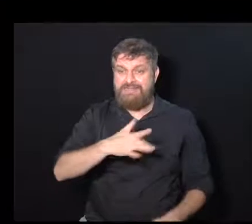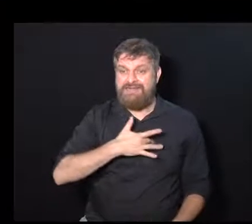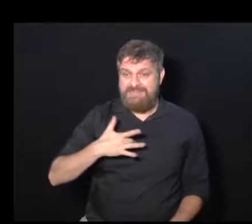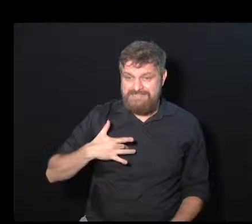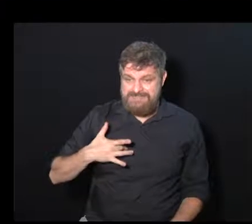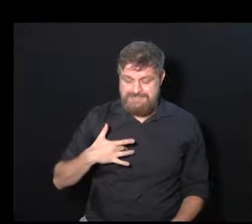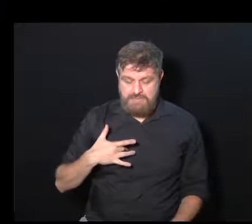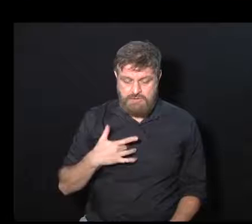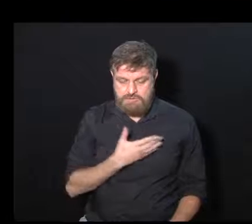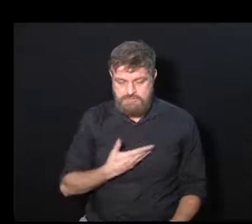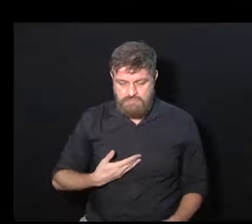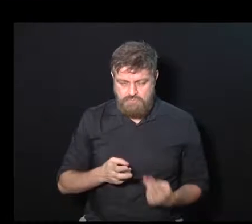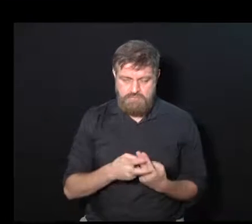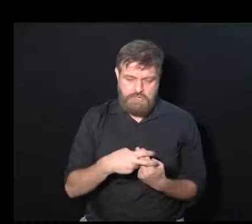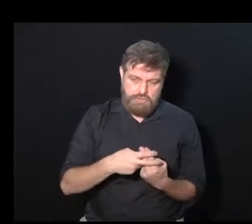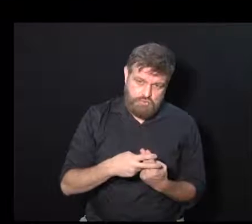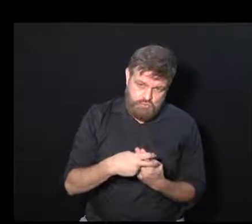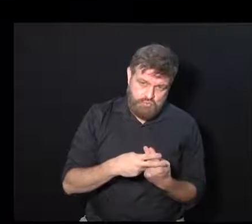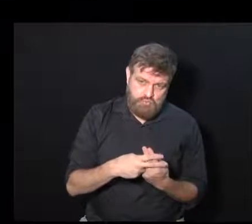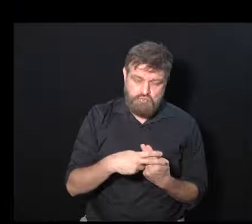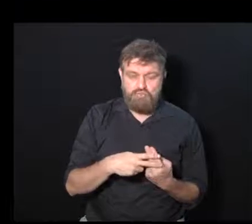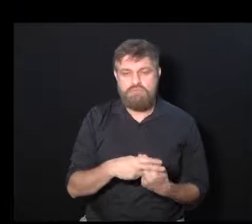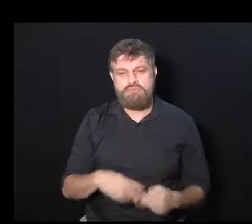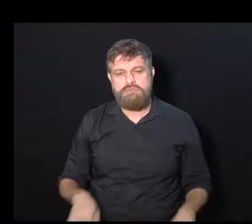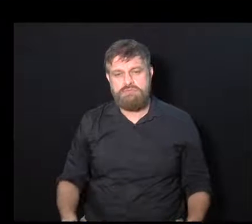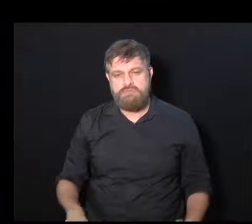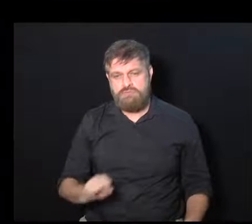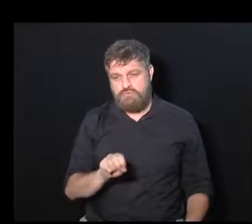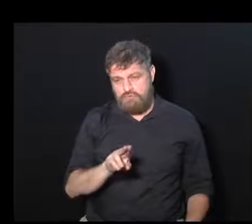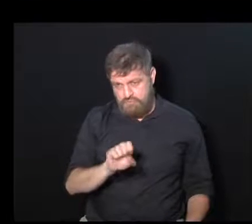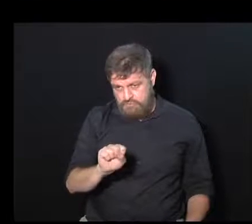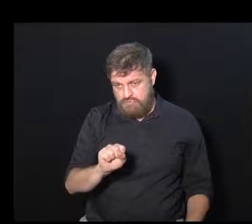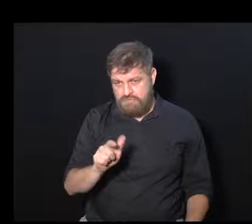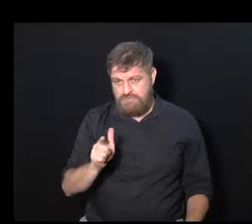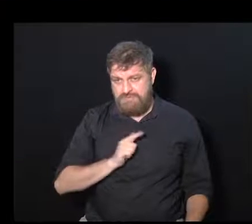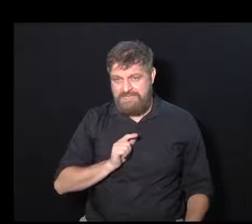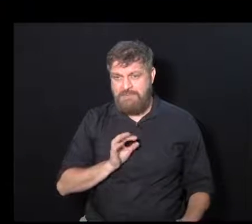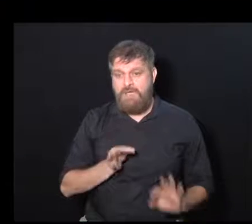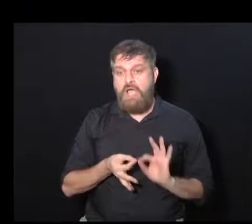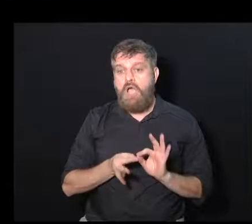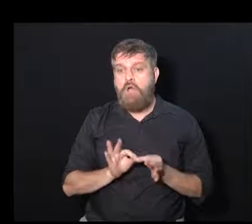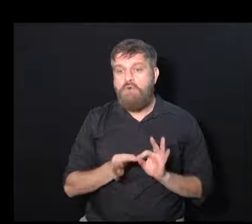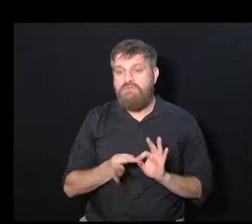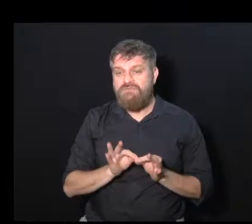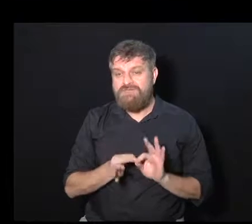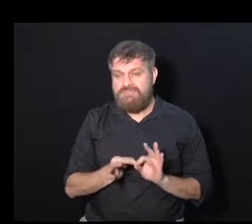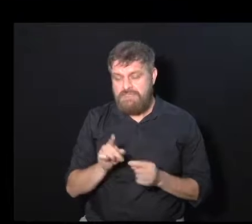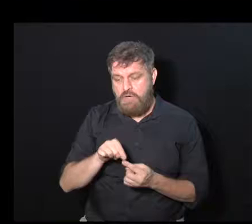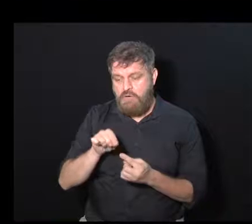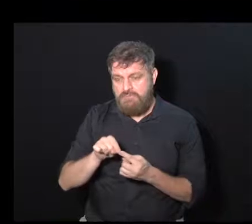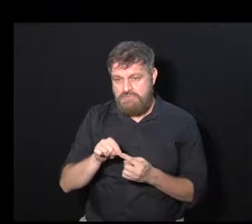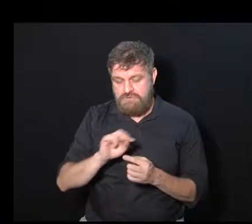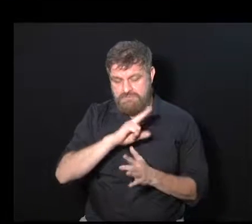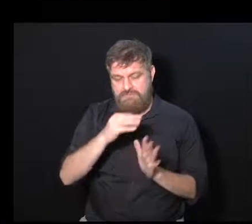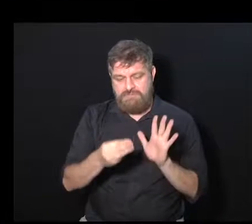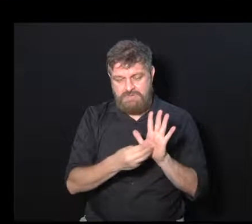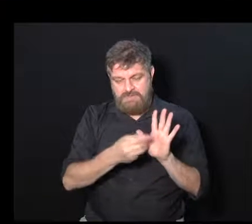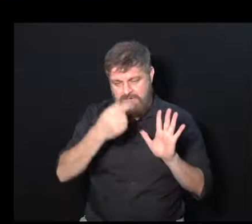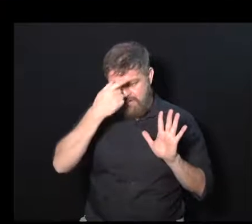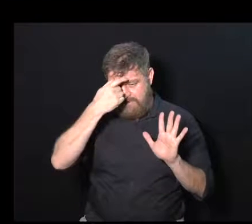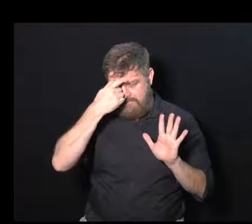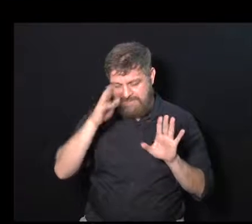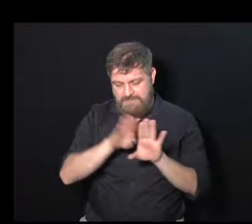unidades básicas ou em hortos. Tem uma oficina para conscientização ambiental, resgate